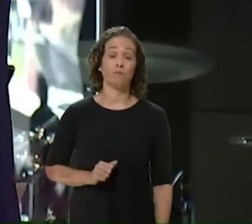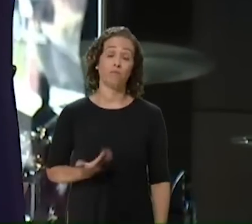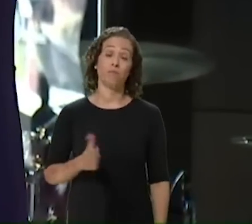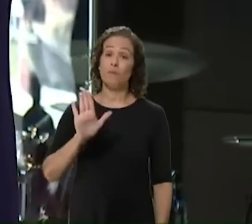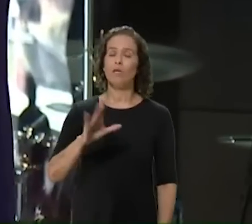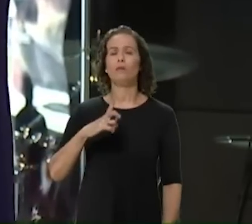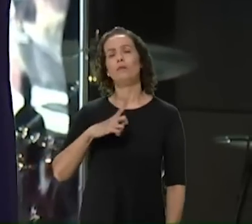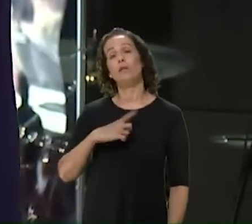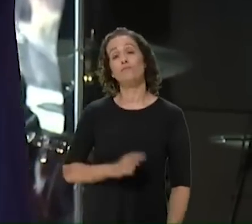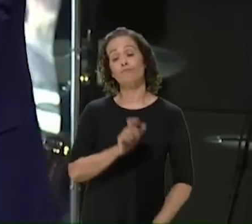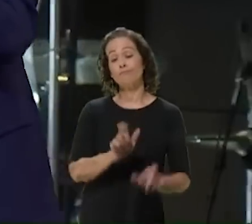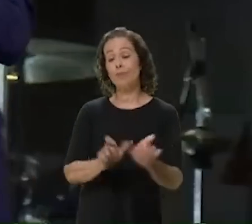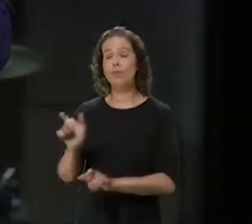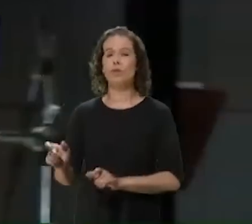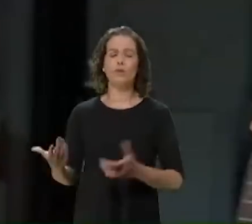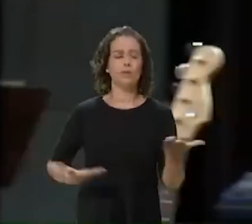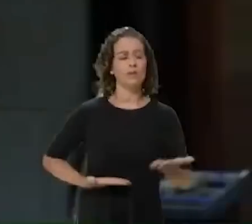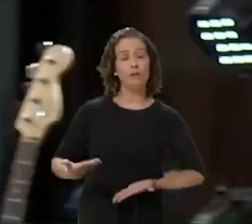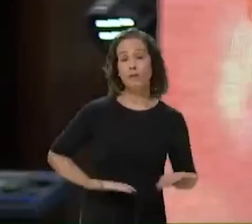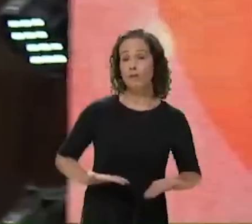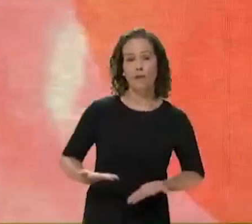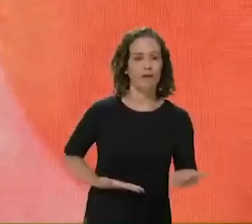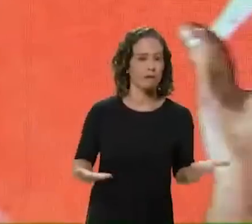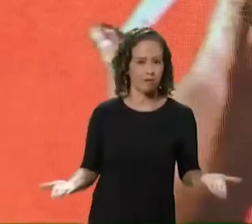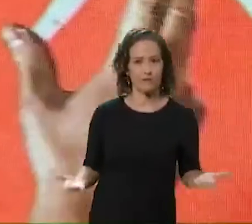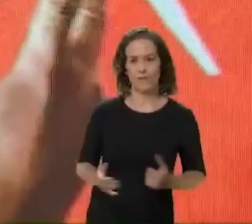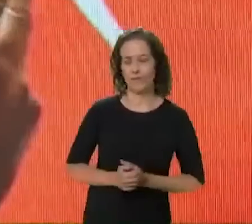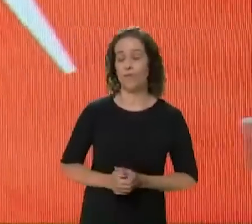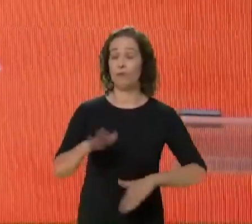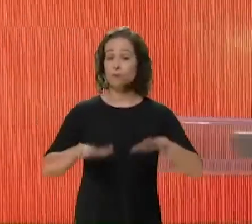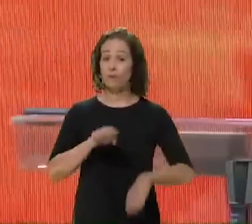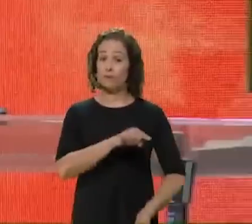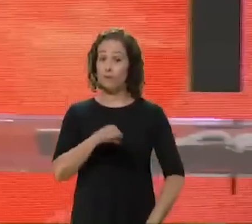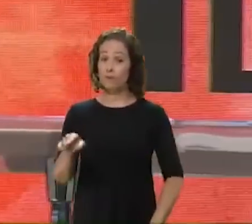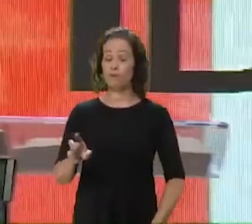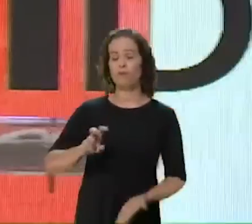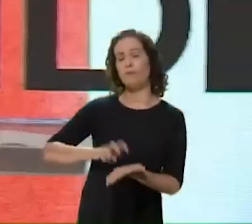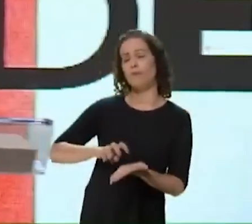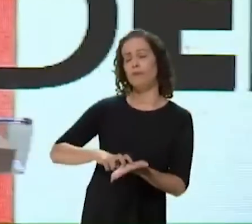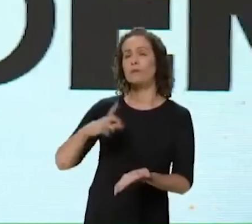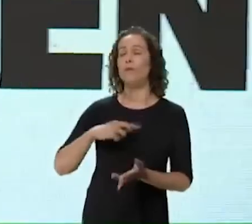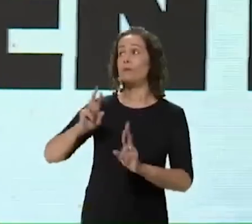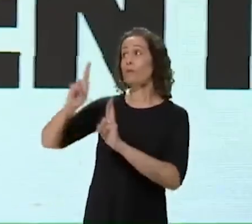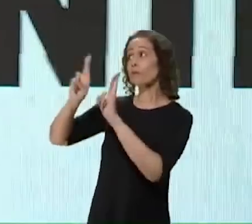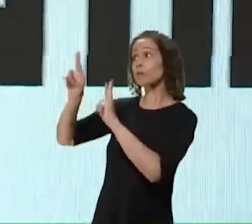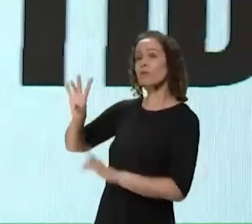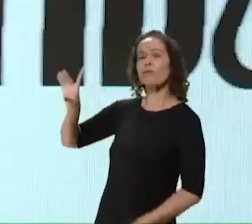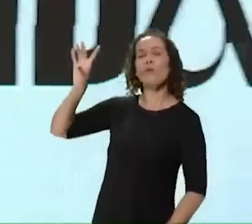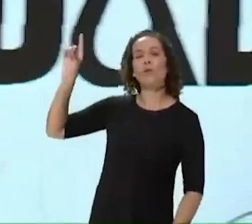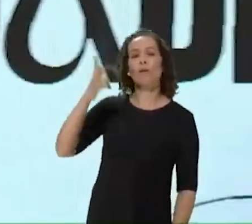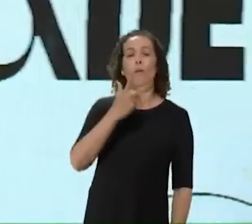servo. Quem está entendendo o que eu estou falando? Quem sabe você está aqui nessa manhã e você tem um relacionamento com Deus de patrão